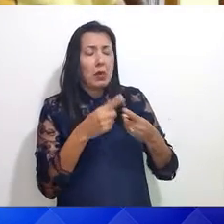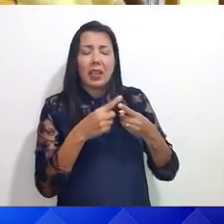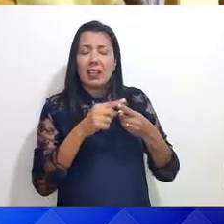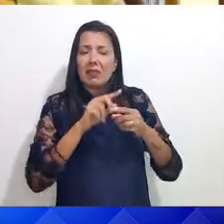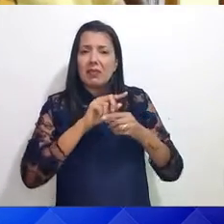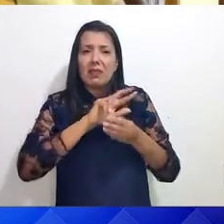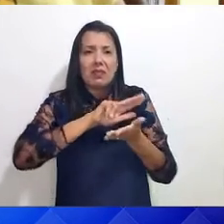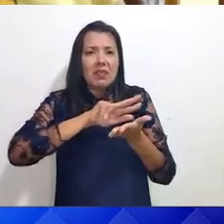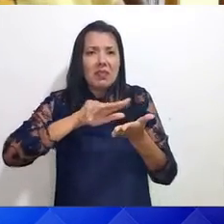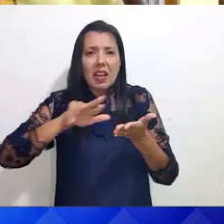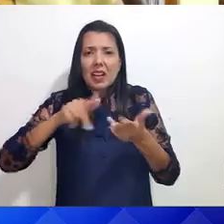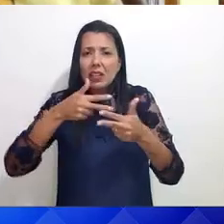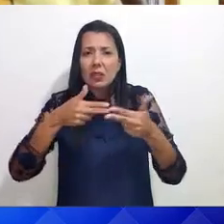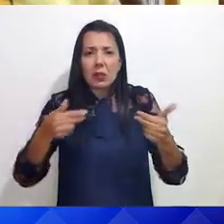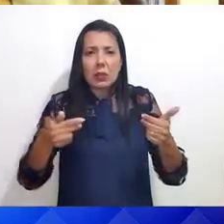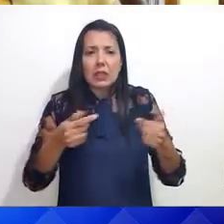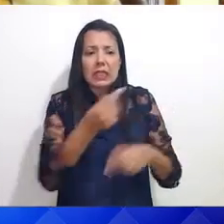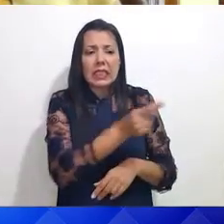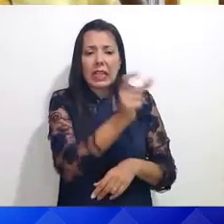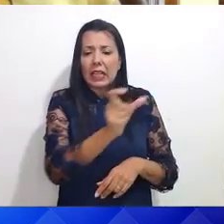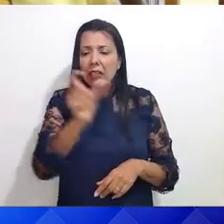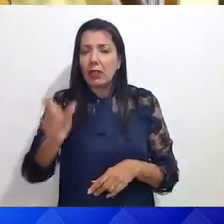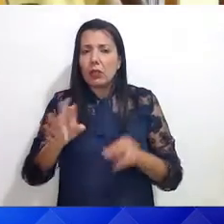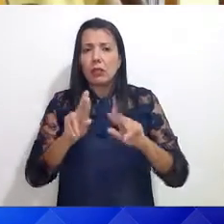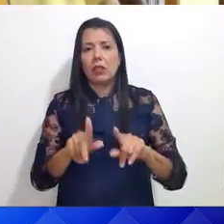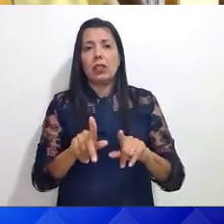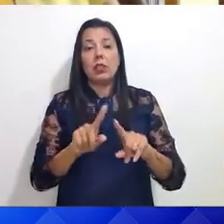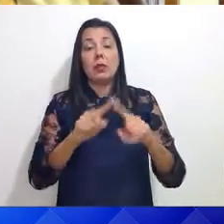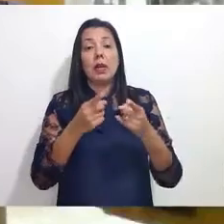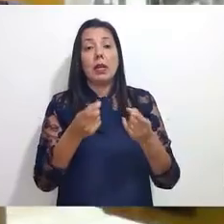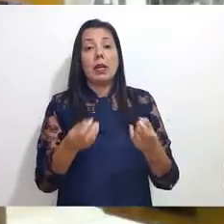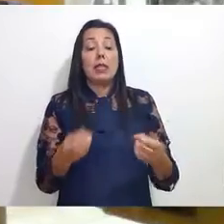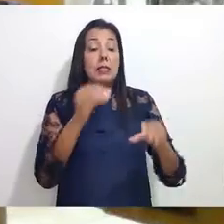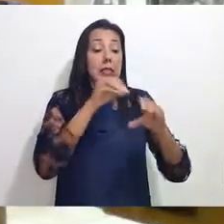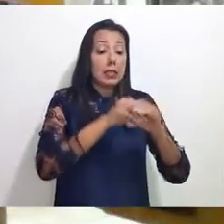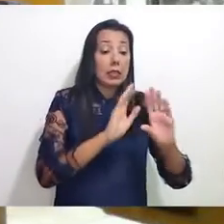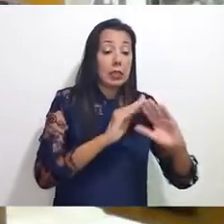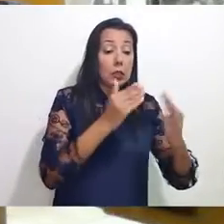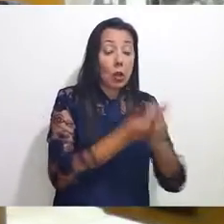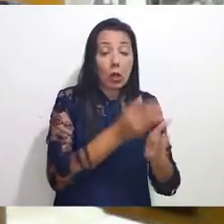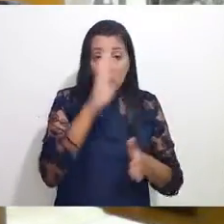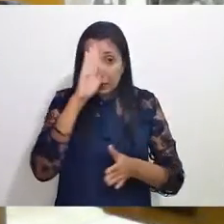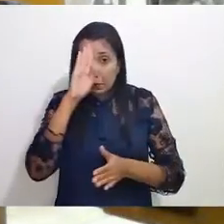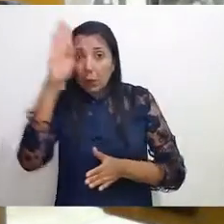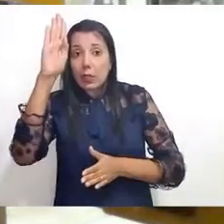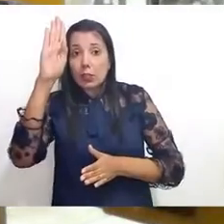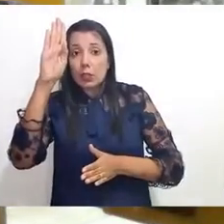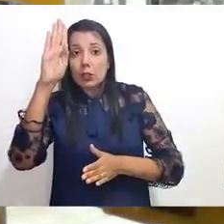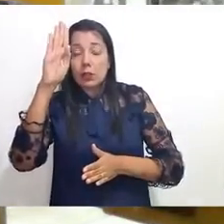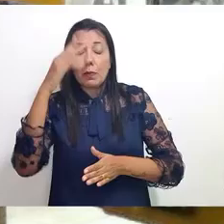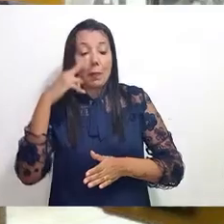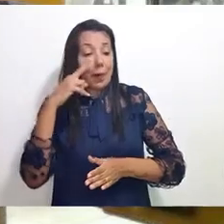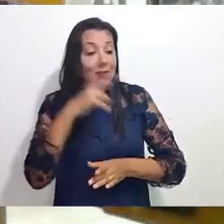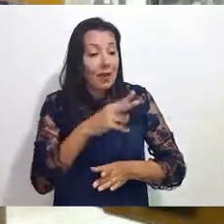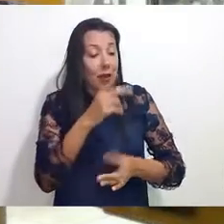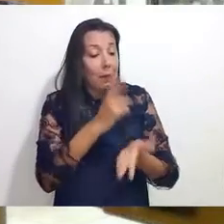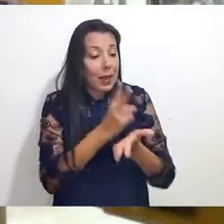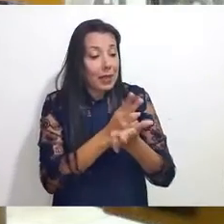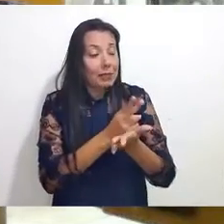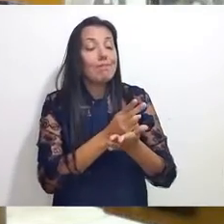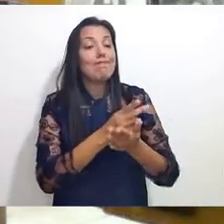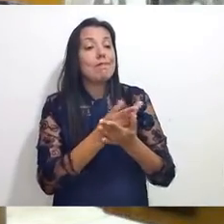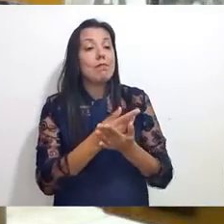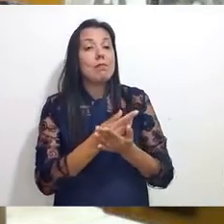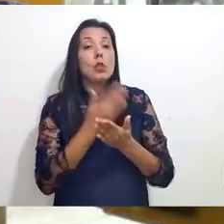um diferente, vamos dizer, mas dentro da escola, principalmente, que é um lugar fundamental para descobrir esse tipo de violência,